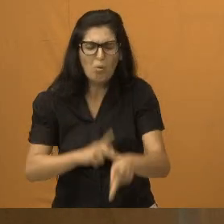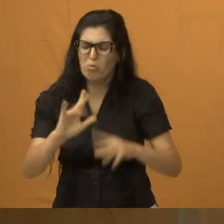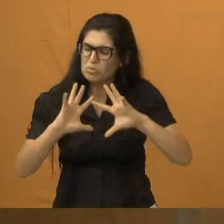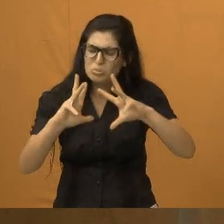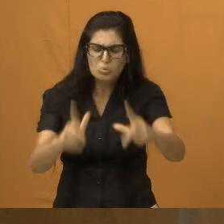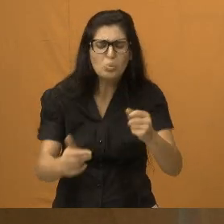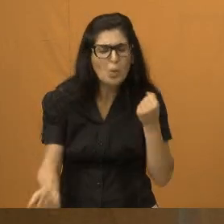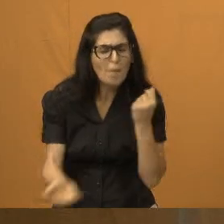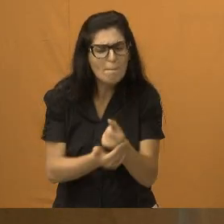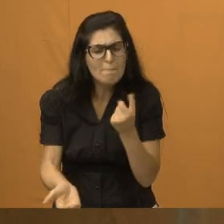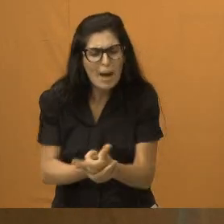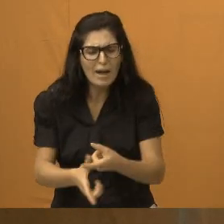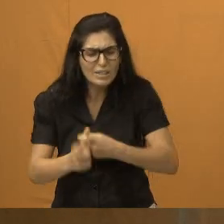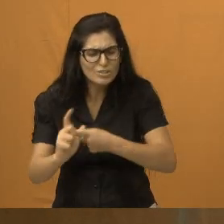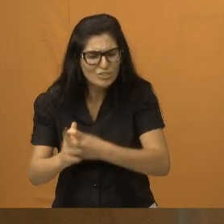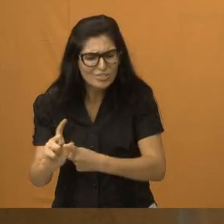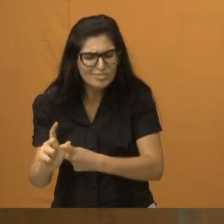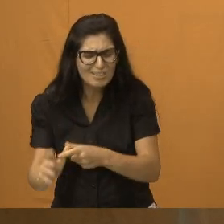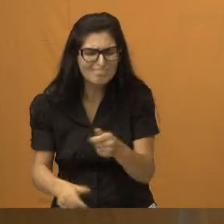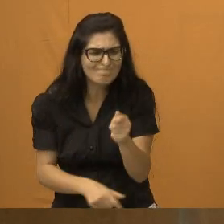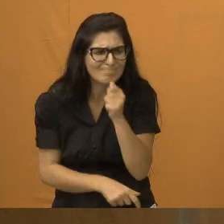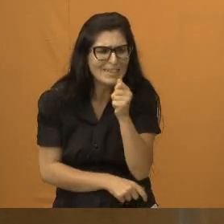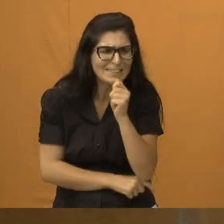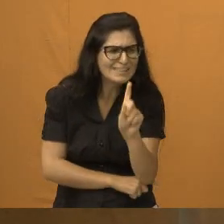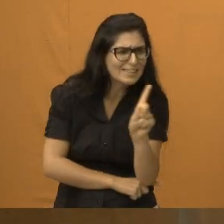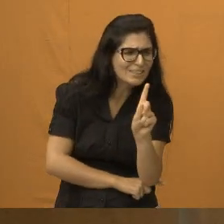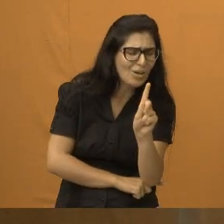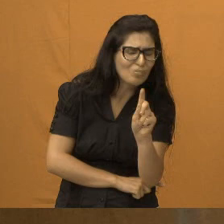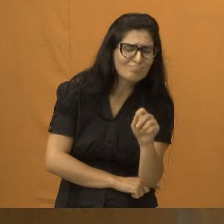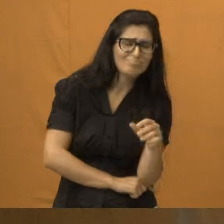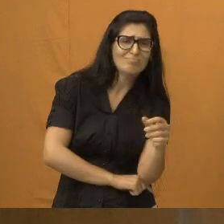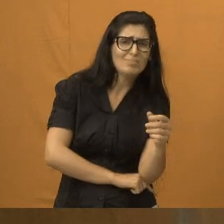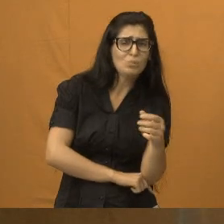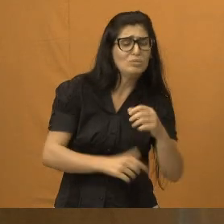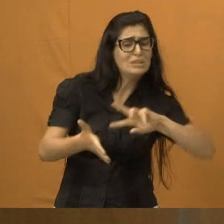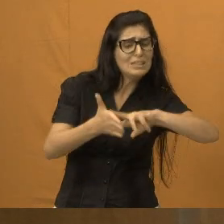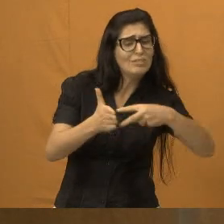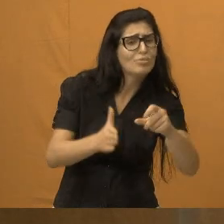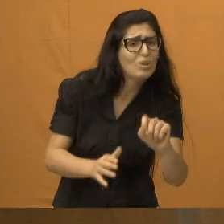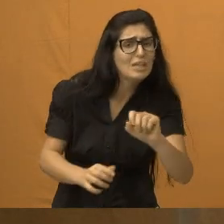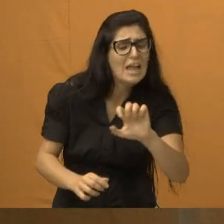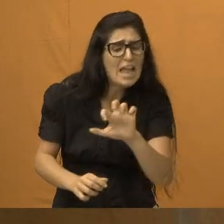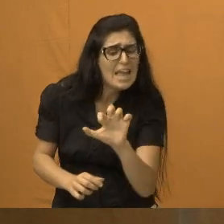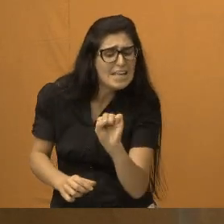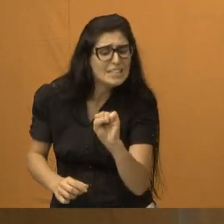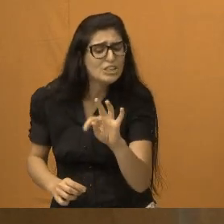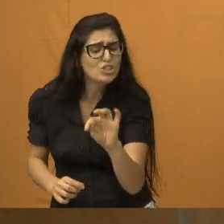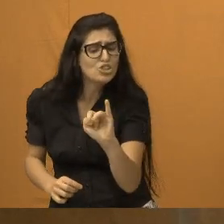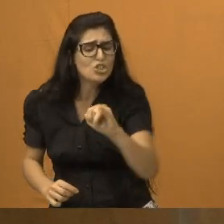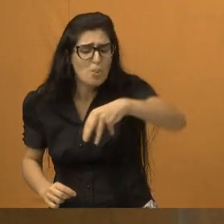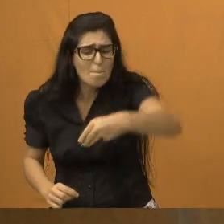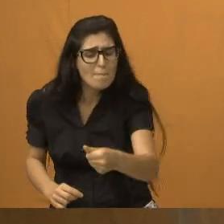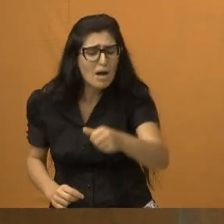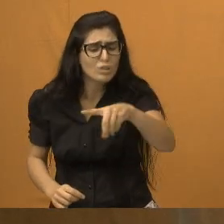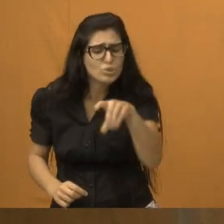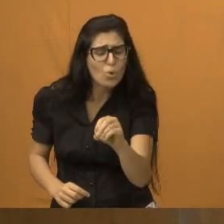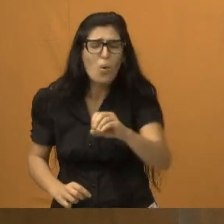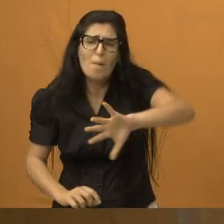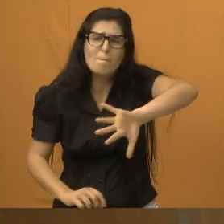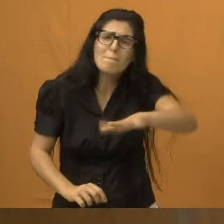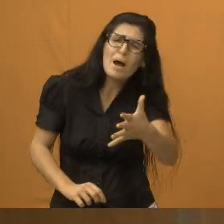exato. Ele o nome diz, orçamento estimado, próximo de um valor. E quanto mais próximo chegamos